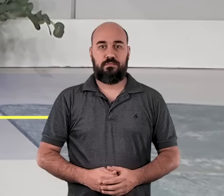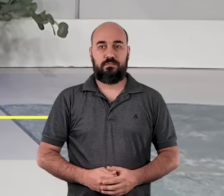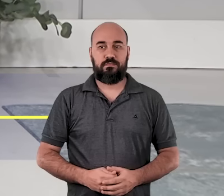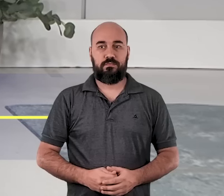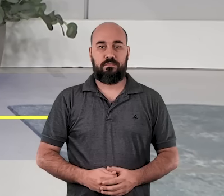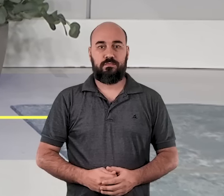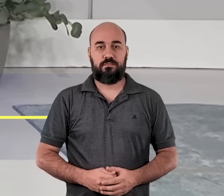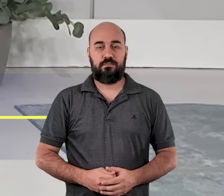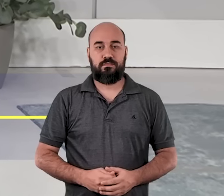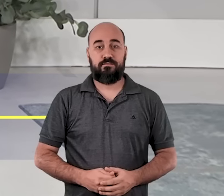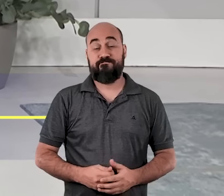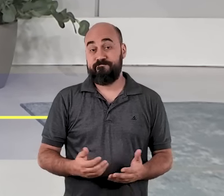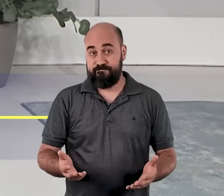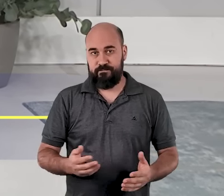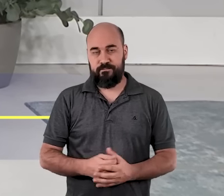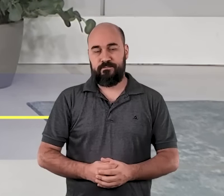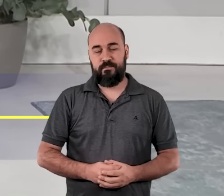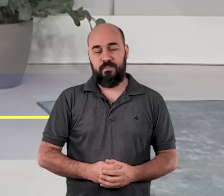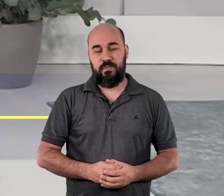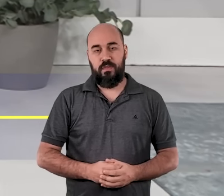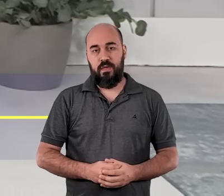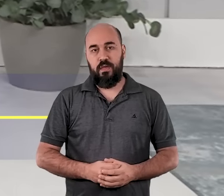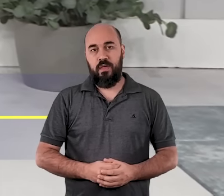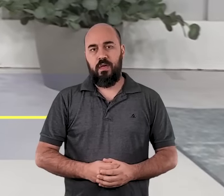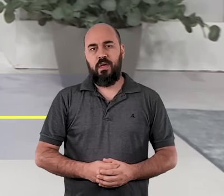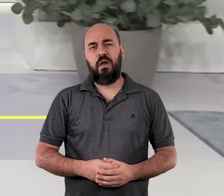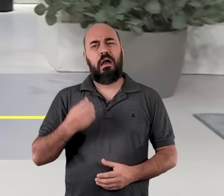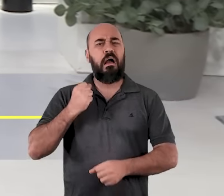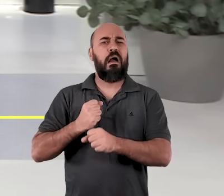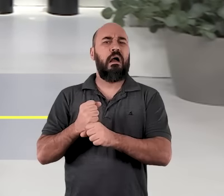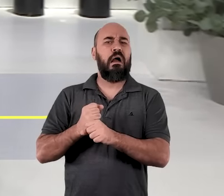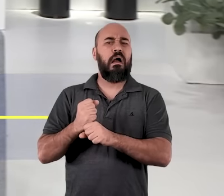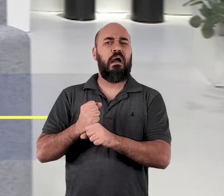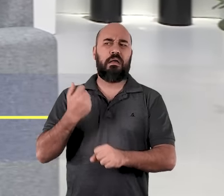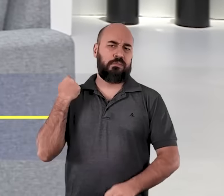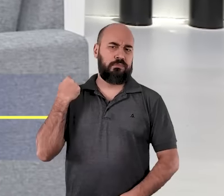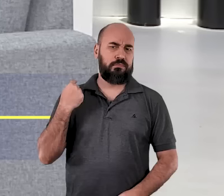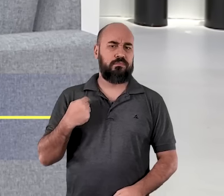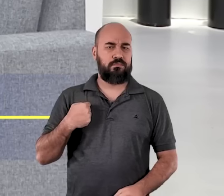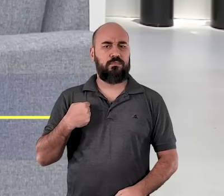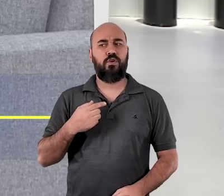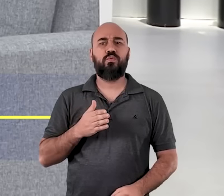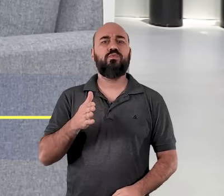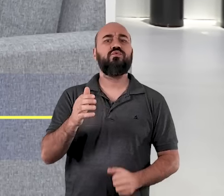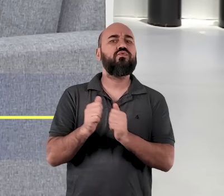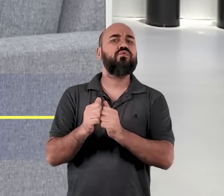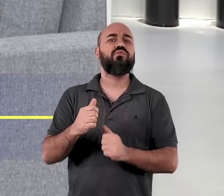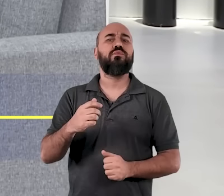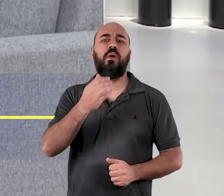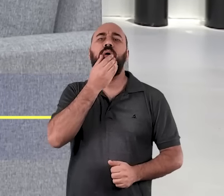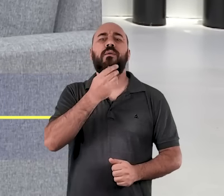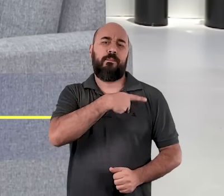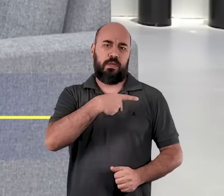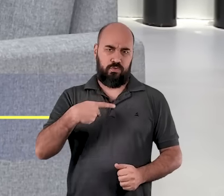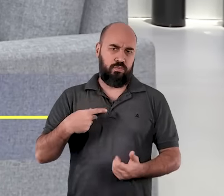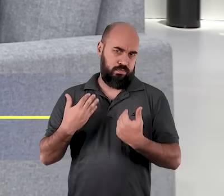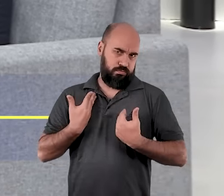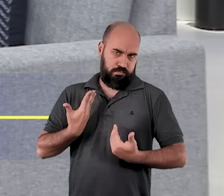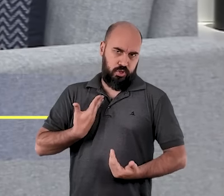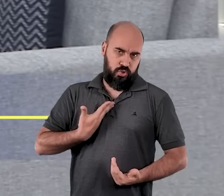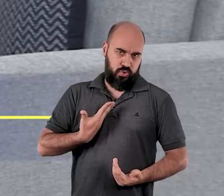Há alguns anos eu fui com um amigo também, pastor Marcelo Carvalho. Nós fomos juntos